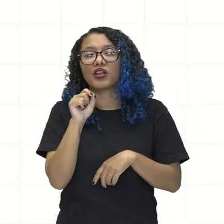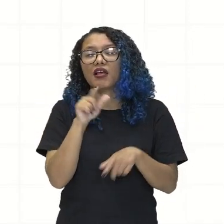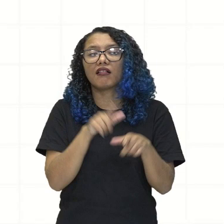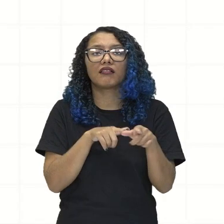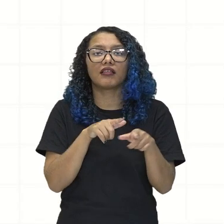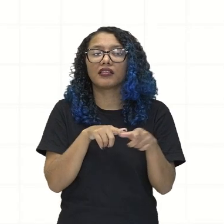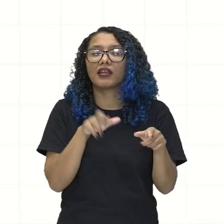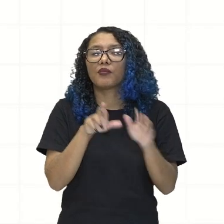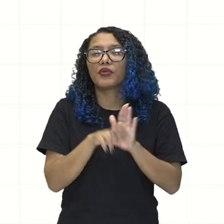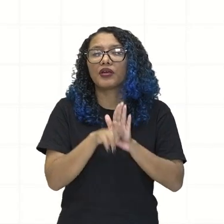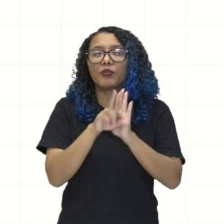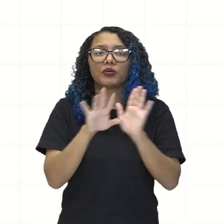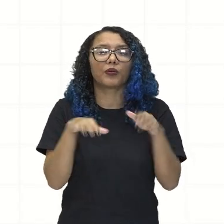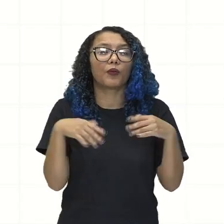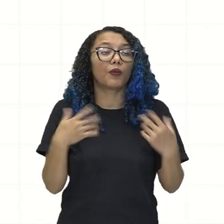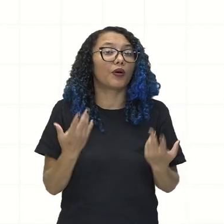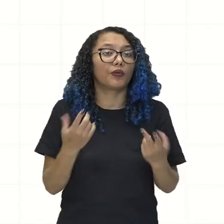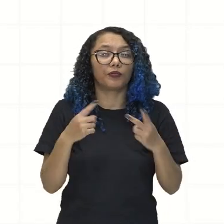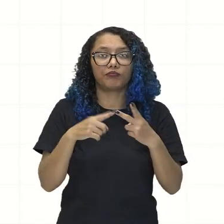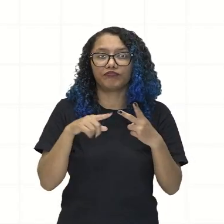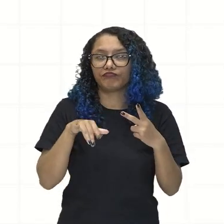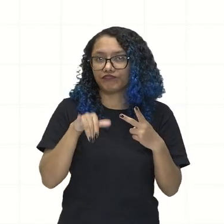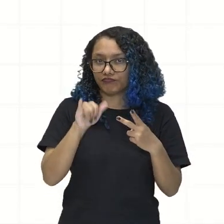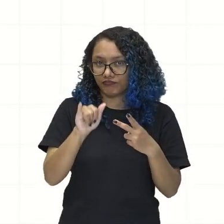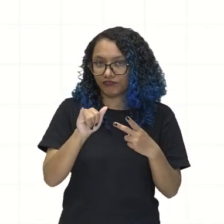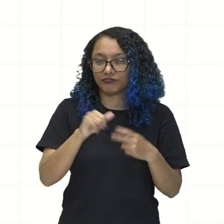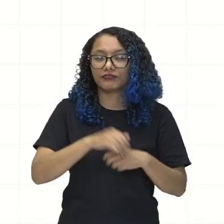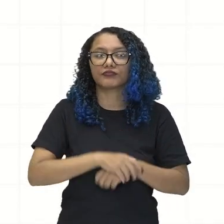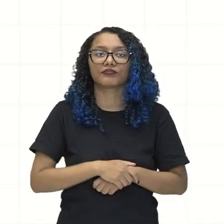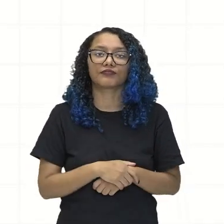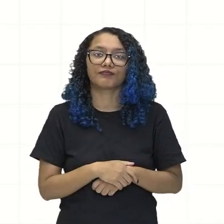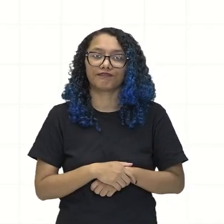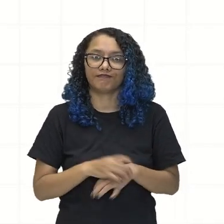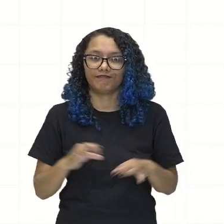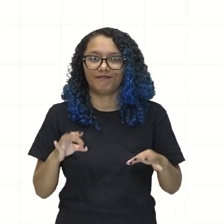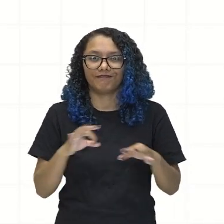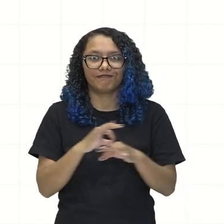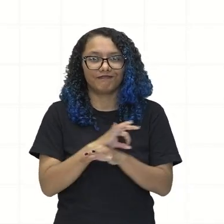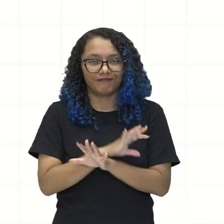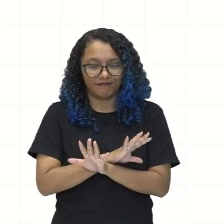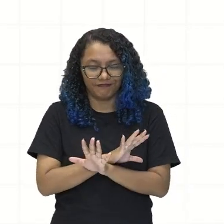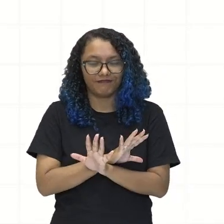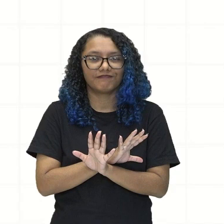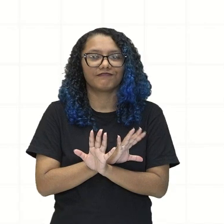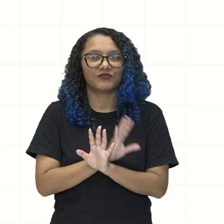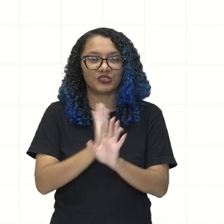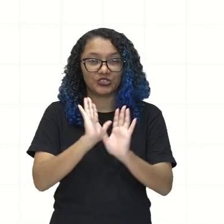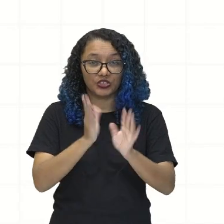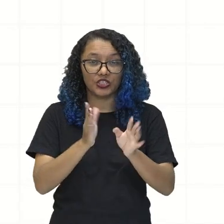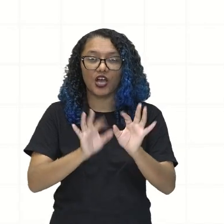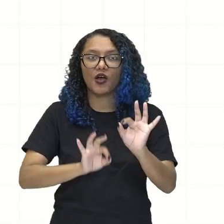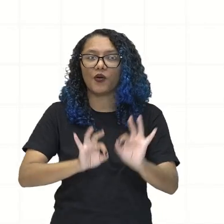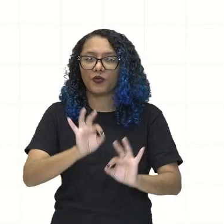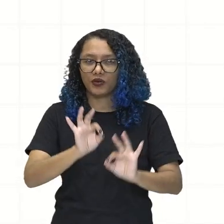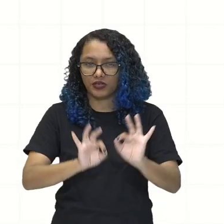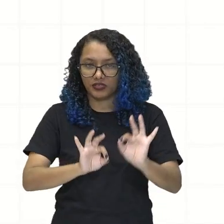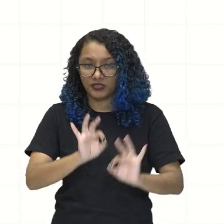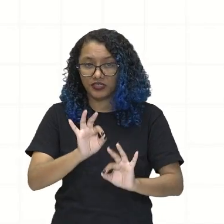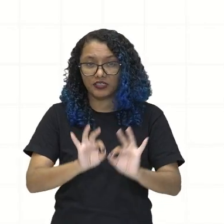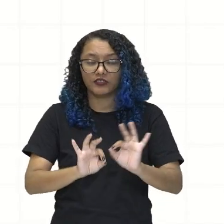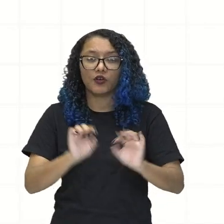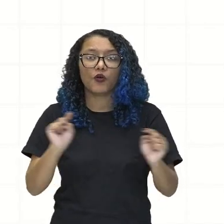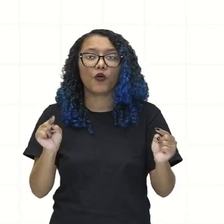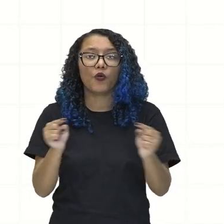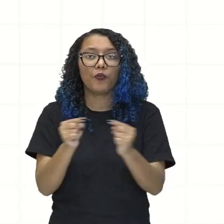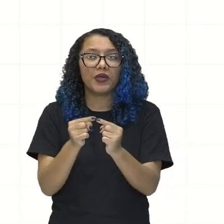representadas pela variável Y. Pronto, você aqui já matematizou o